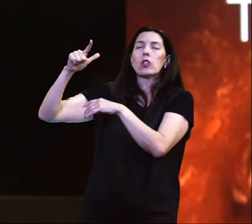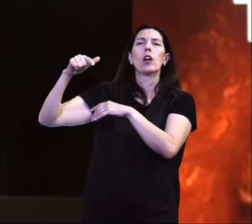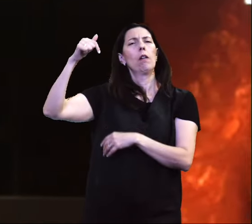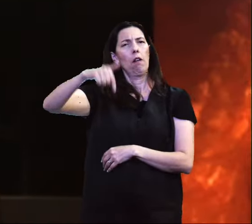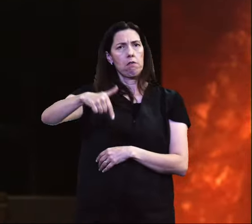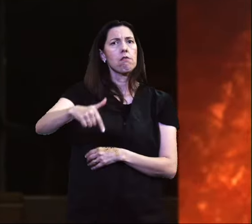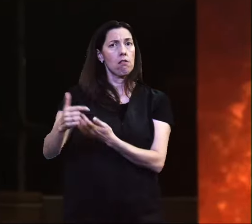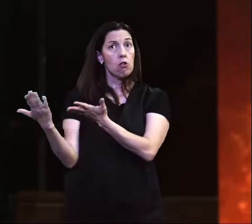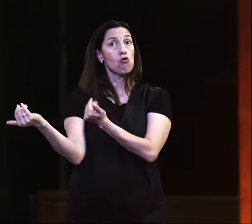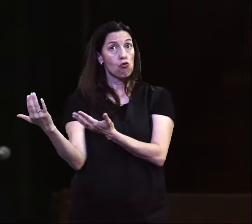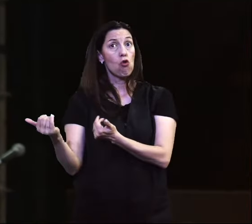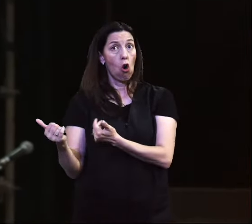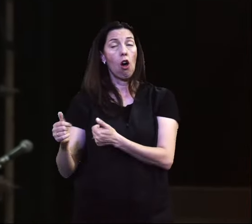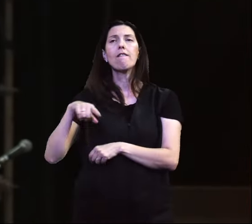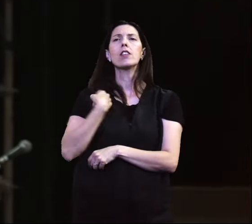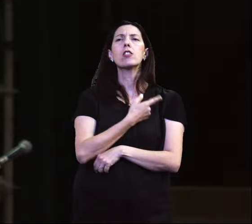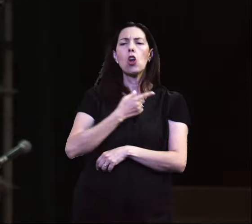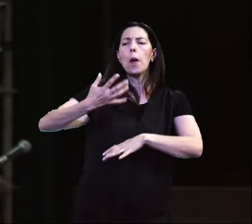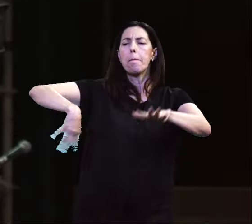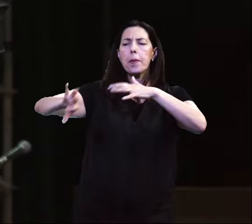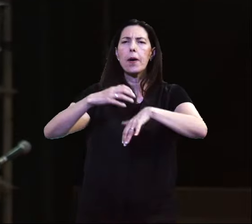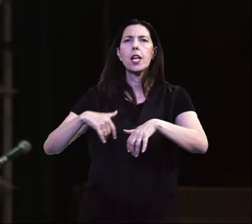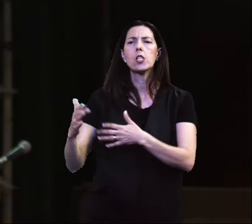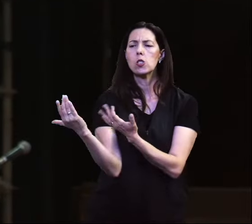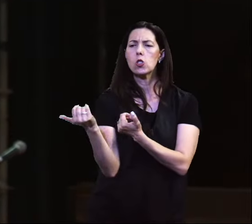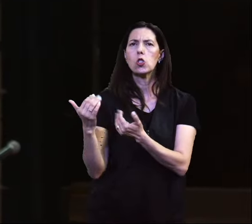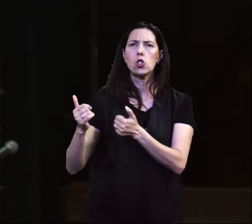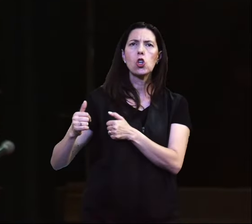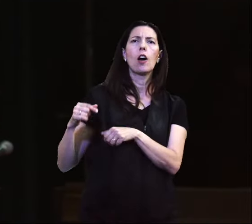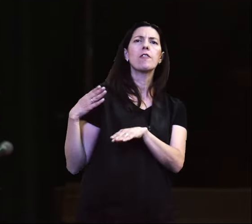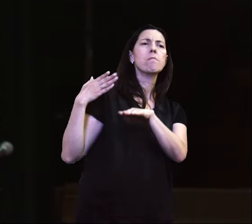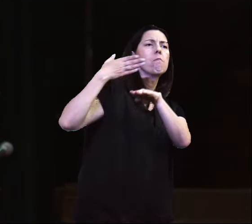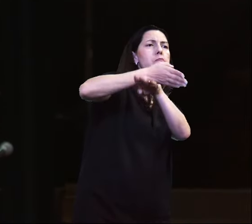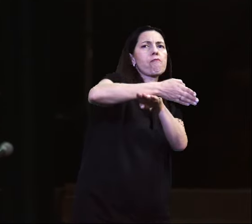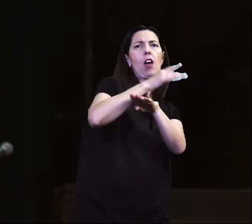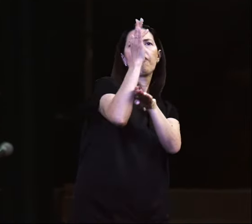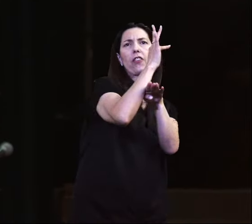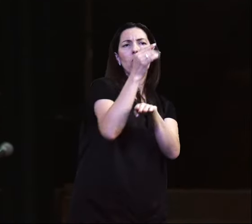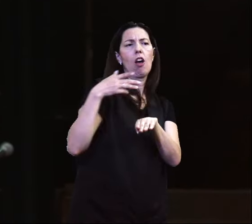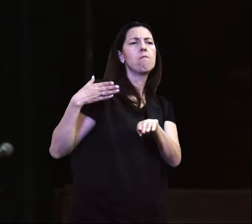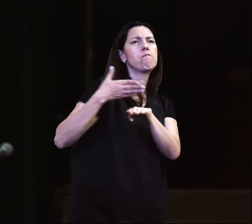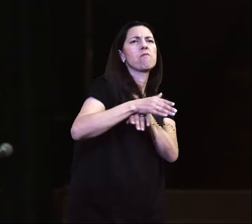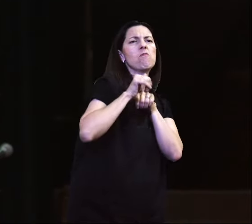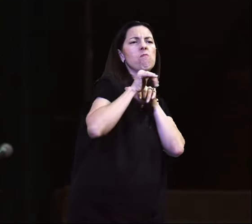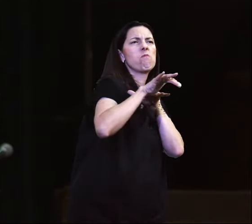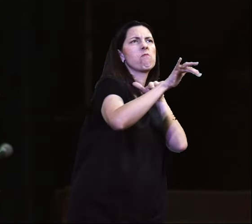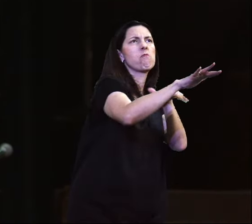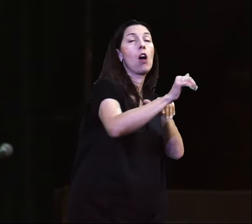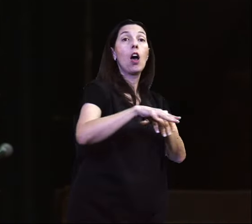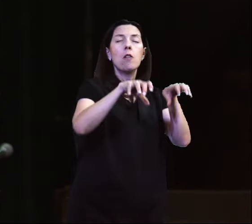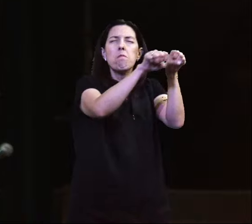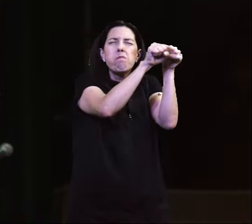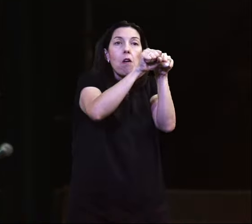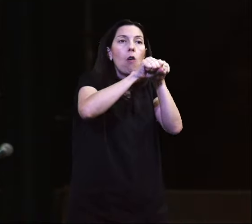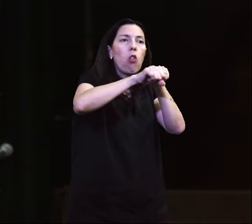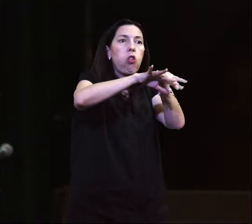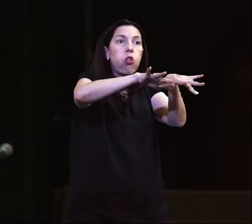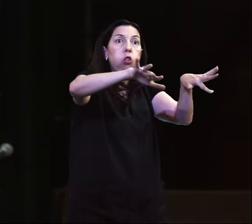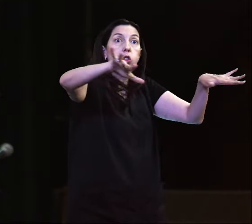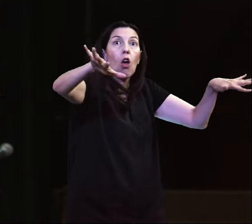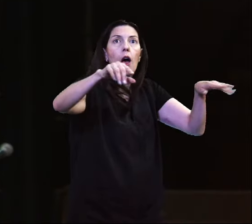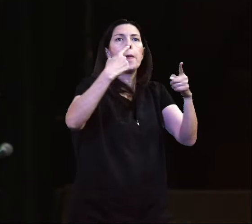igreja? Preparando um exército de jovens para entrarem nas faculdades, e as trevas vão sair em